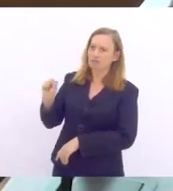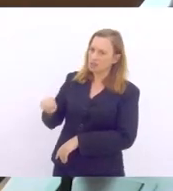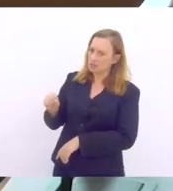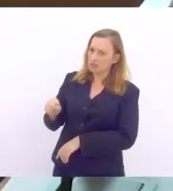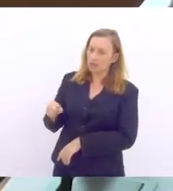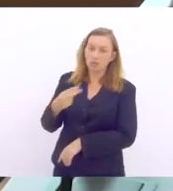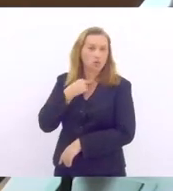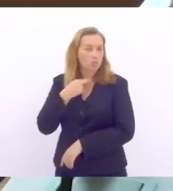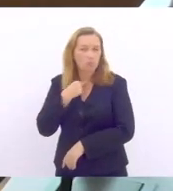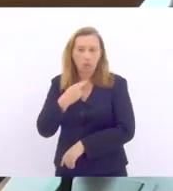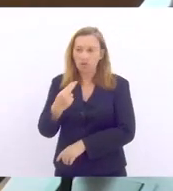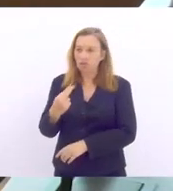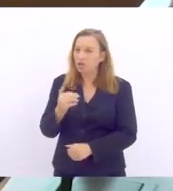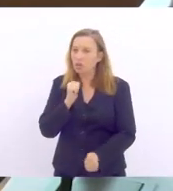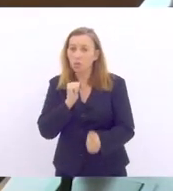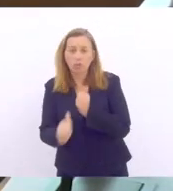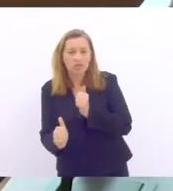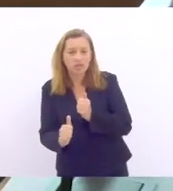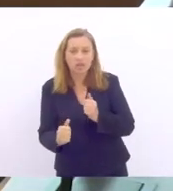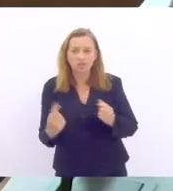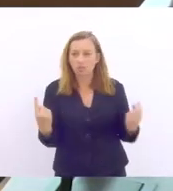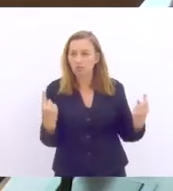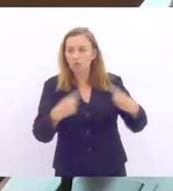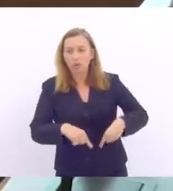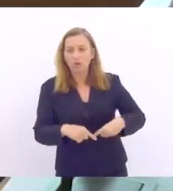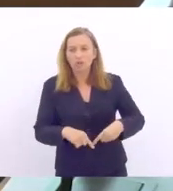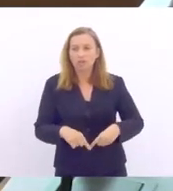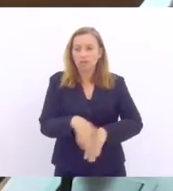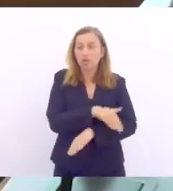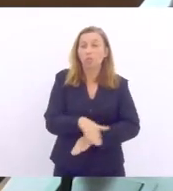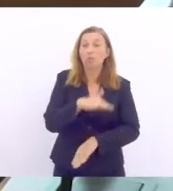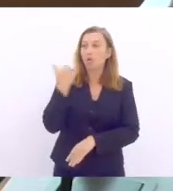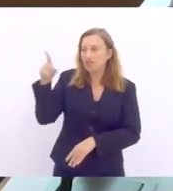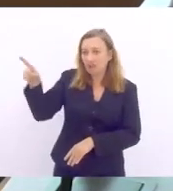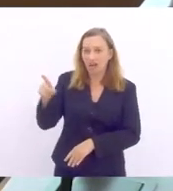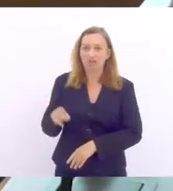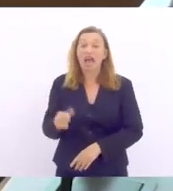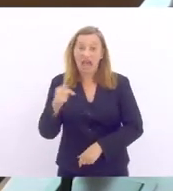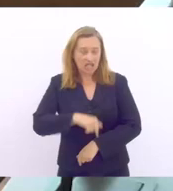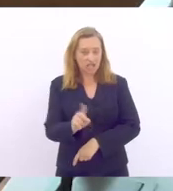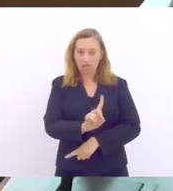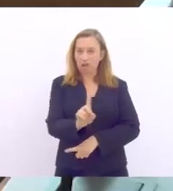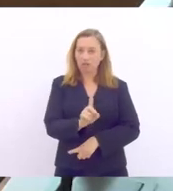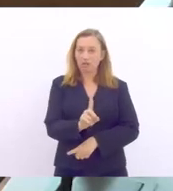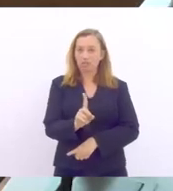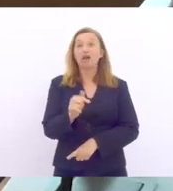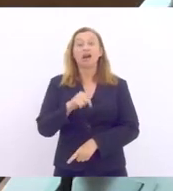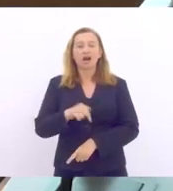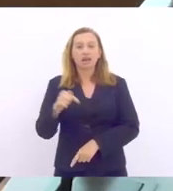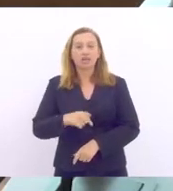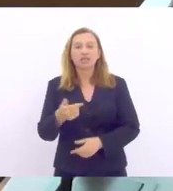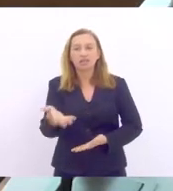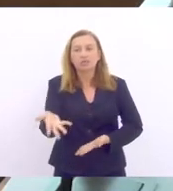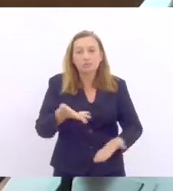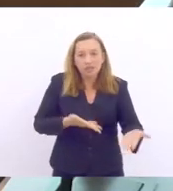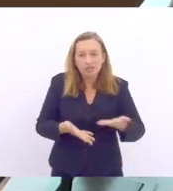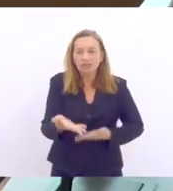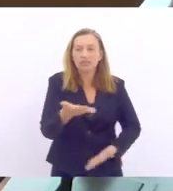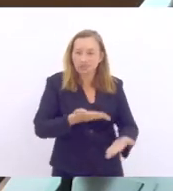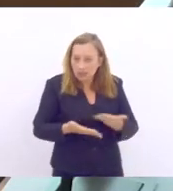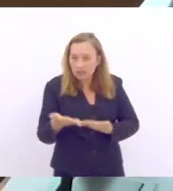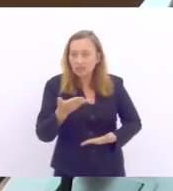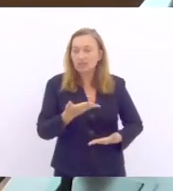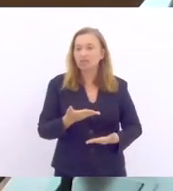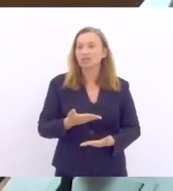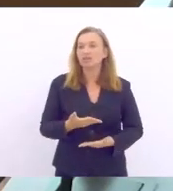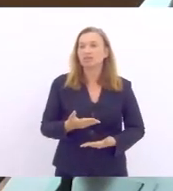se pode ter um jogo, não se pode ter uma torcida na rua que tem morte. Aqui, esses caras são parceiros. Esses caras